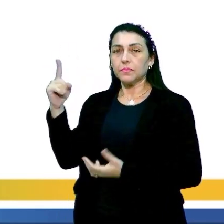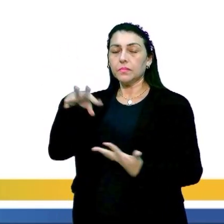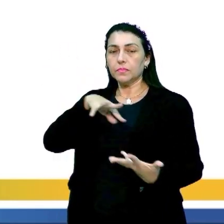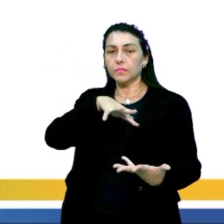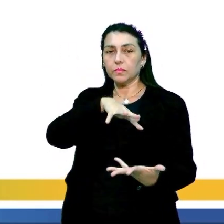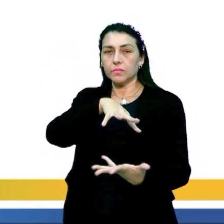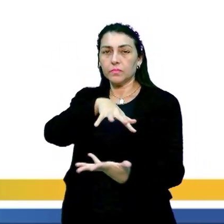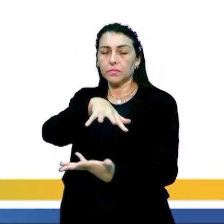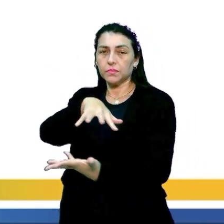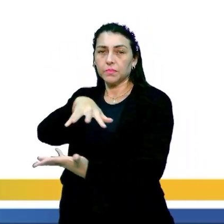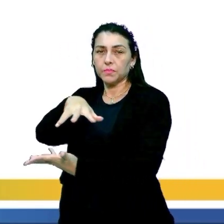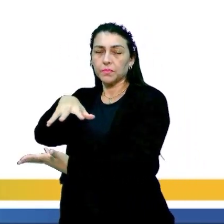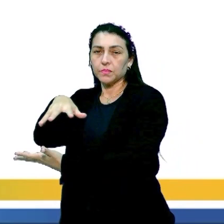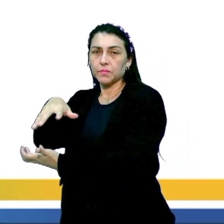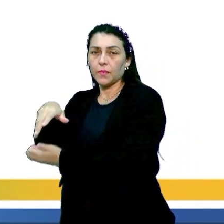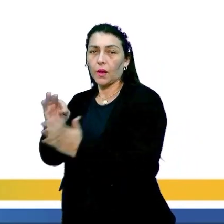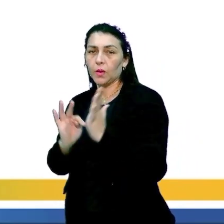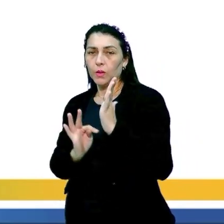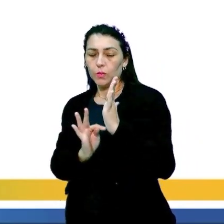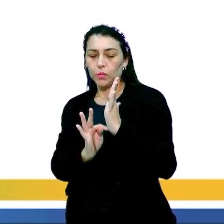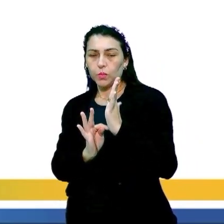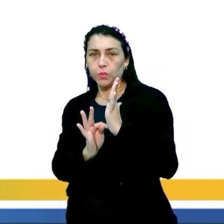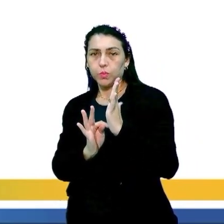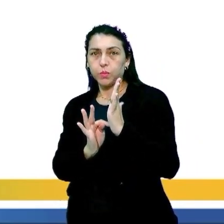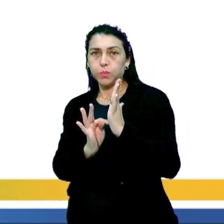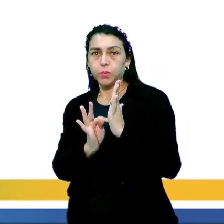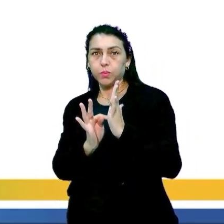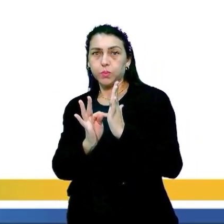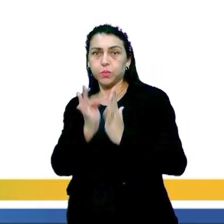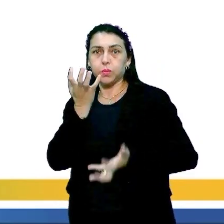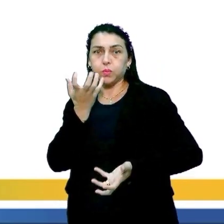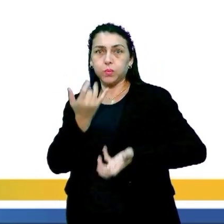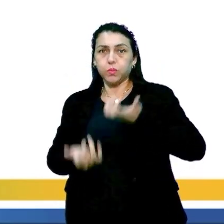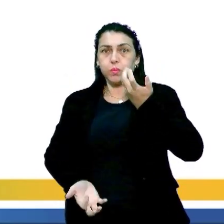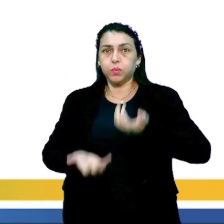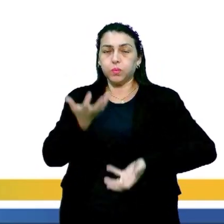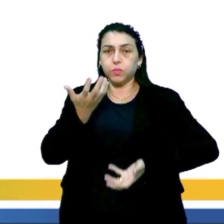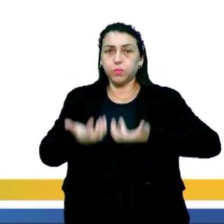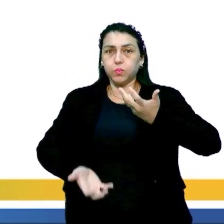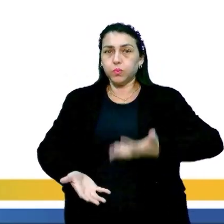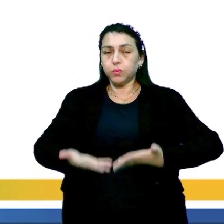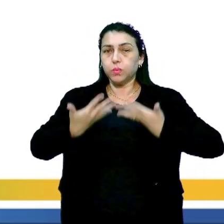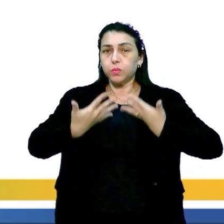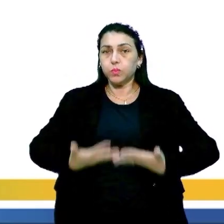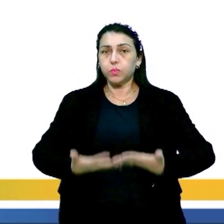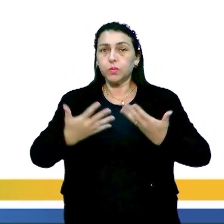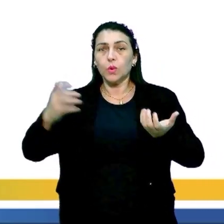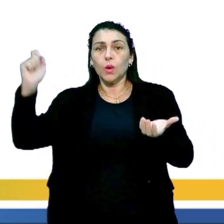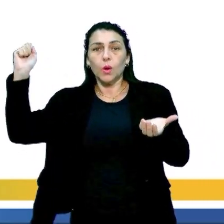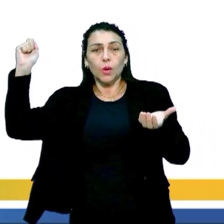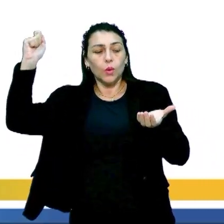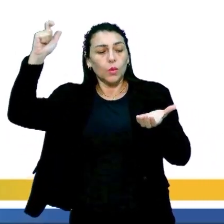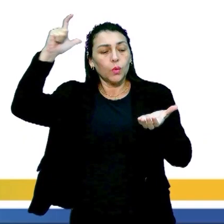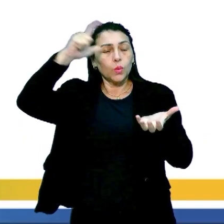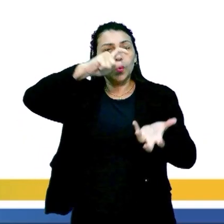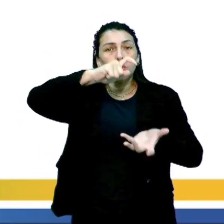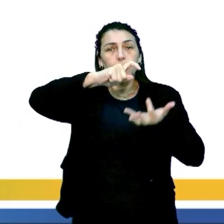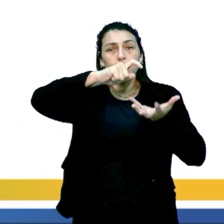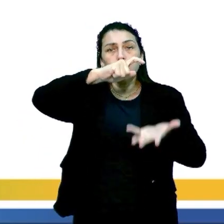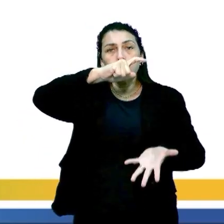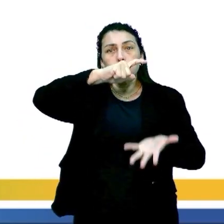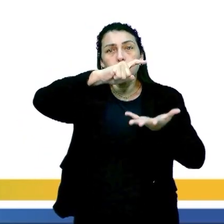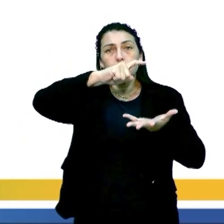Terra se superaquecendo. Então isso é o aquecimento global